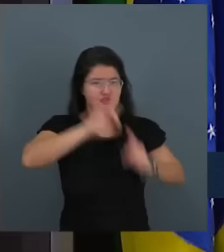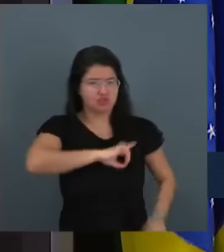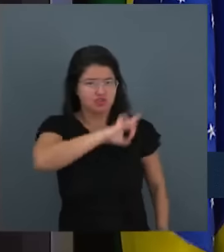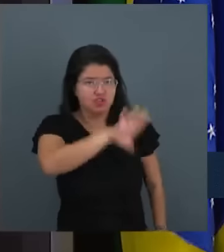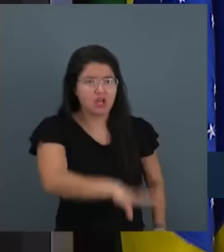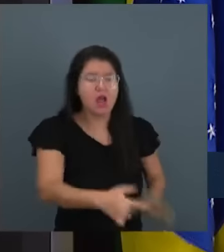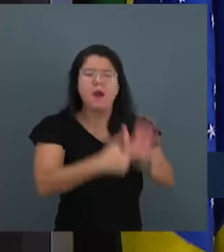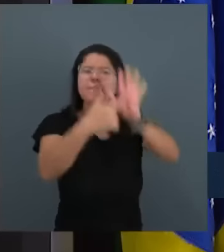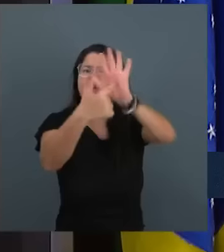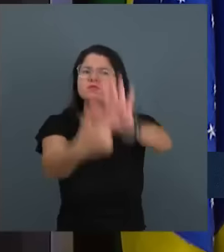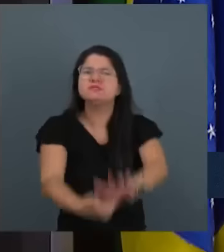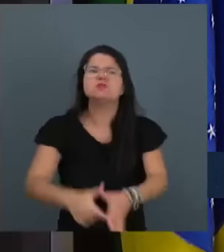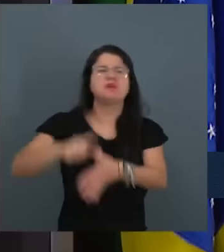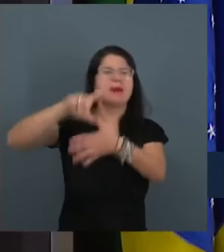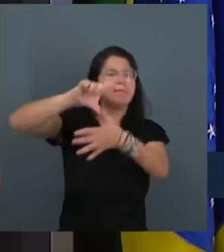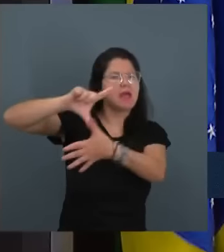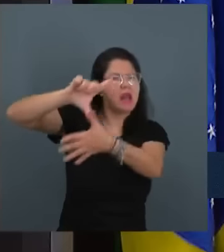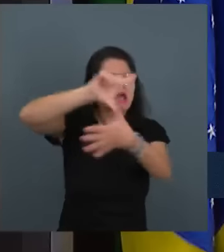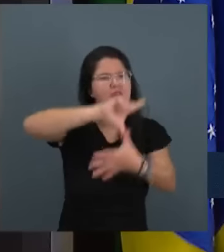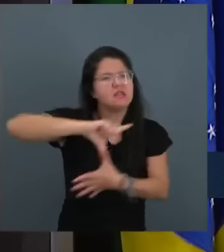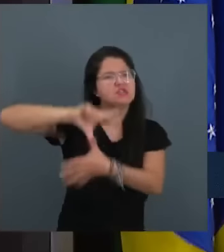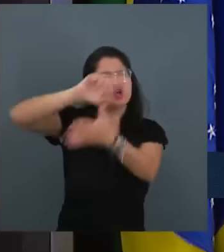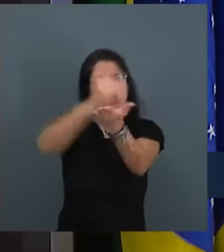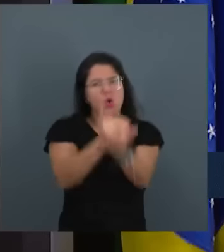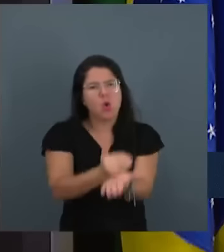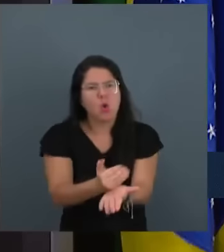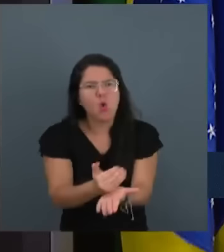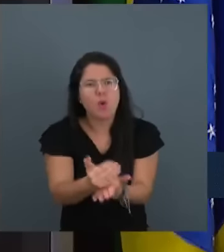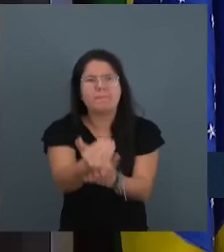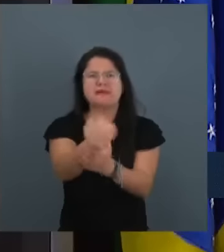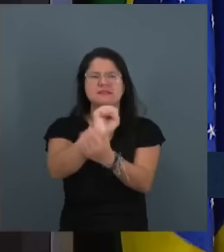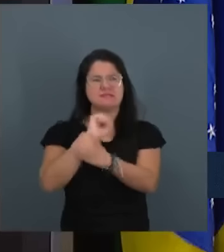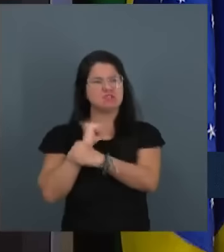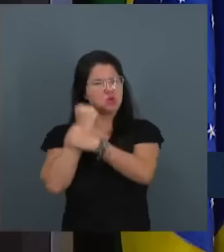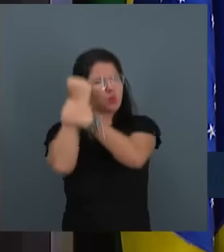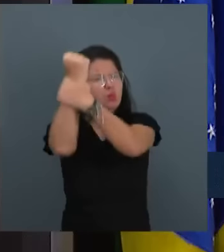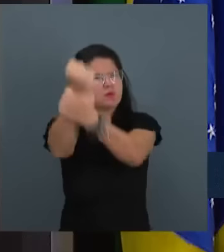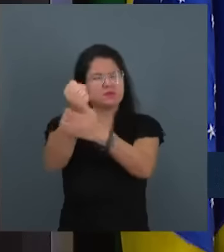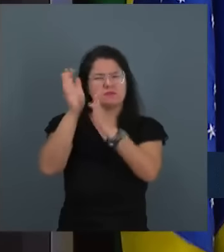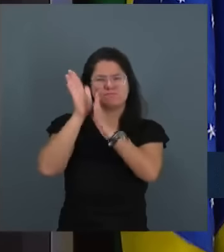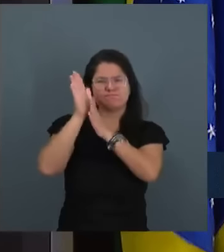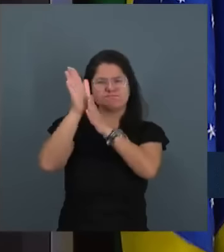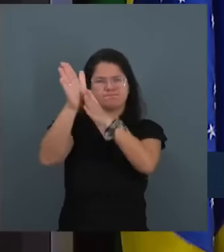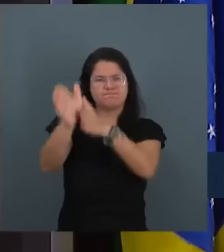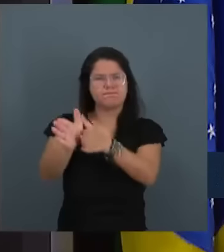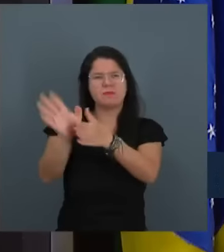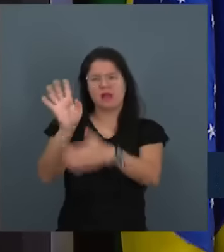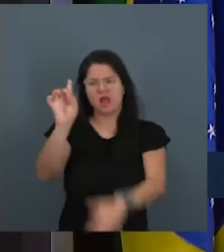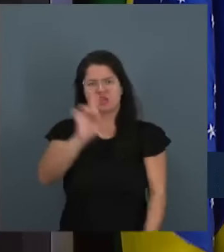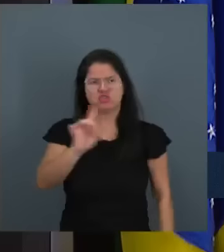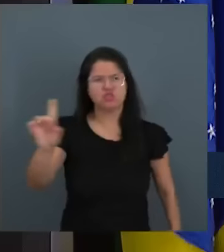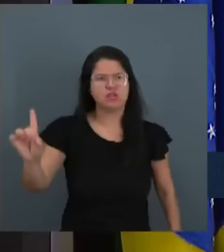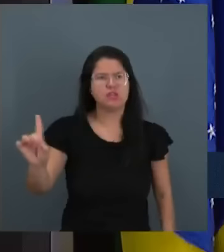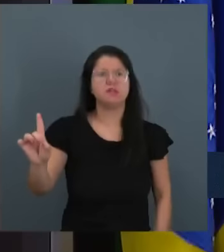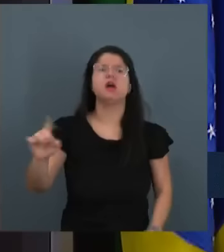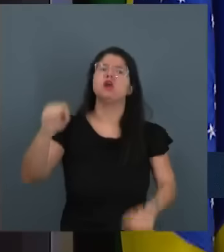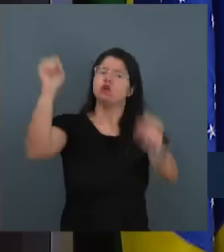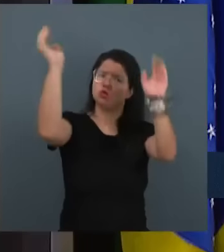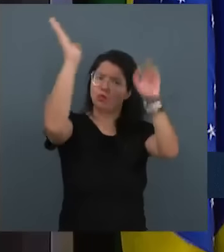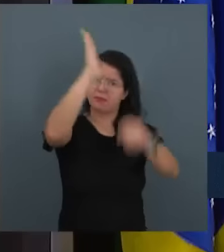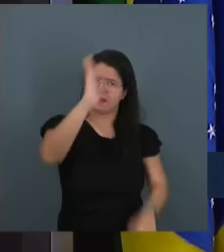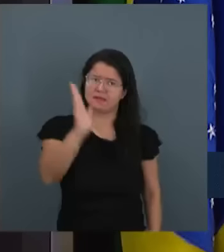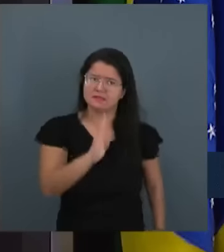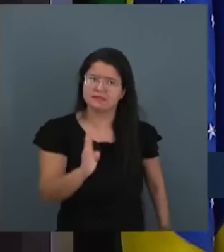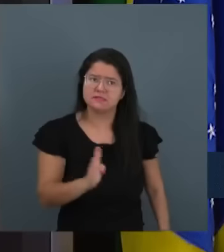América Latina começa a dar uma guinada segura, consistente à direita, e é assim que o Brasil, senador